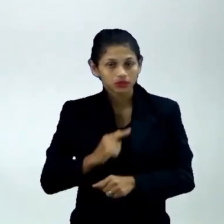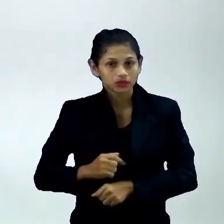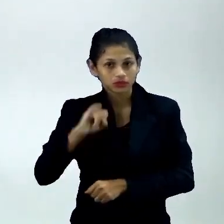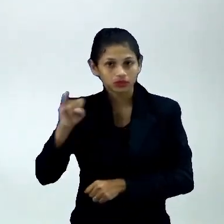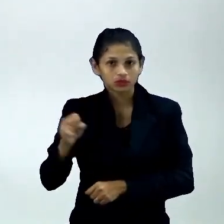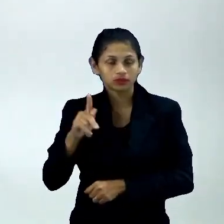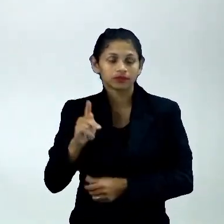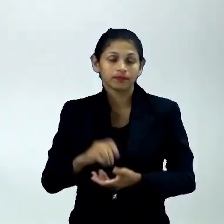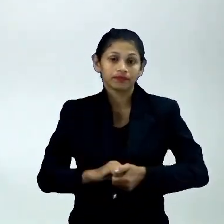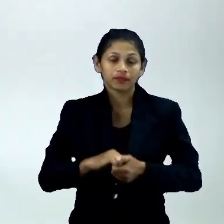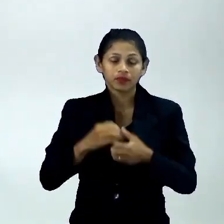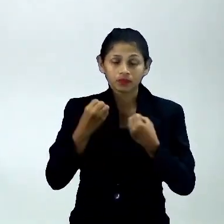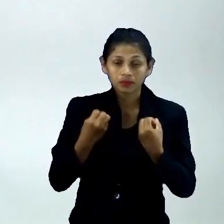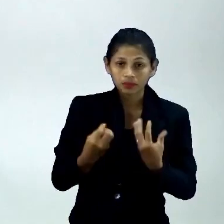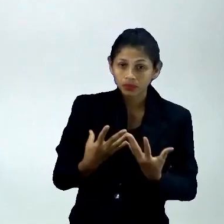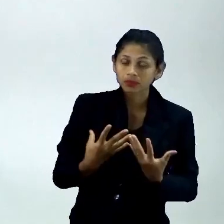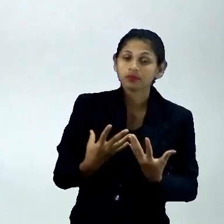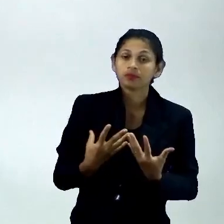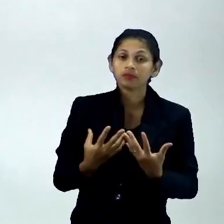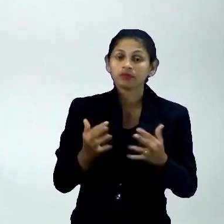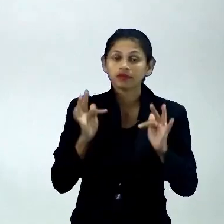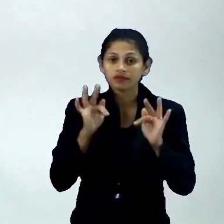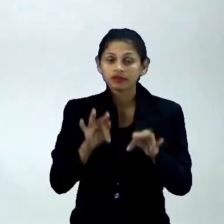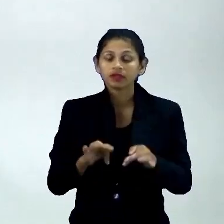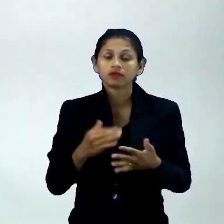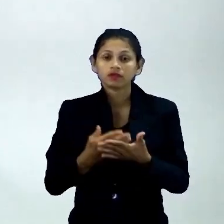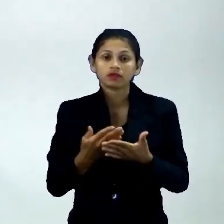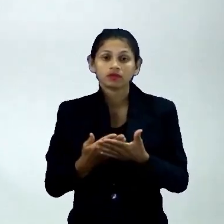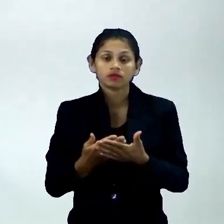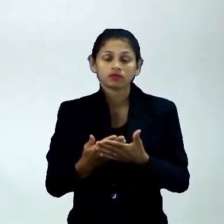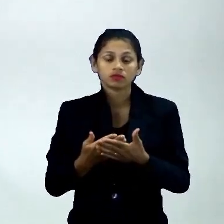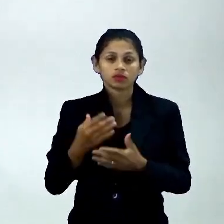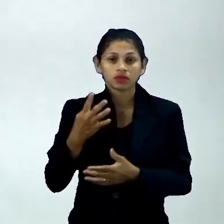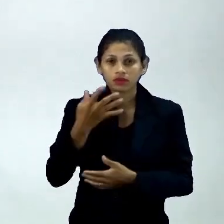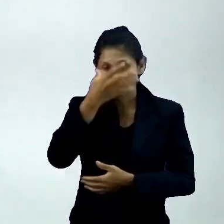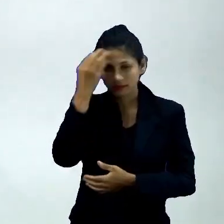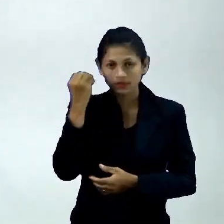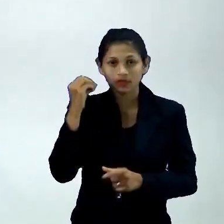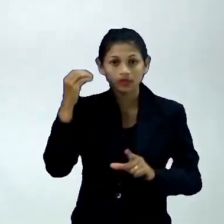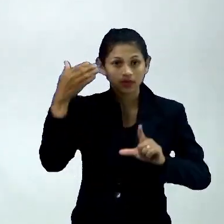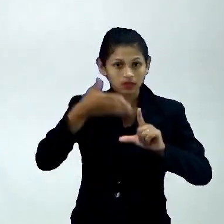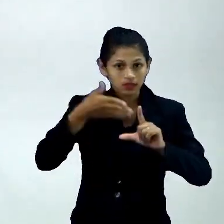foi a nossa aula de hoje. Espero que vocês tenham gostado. E não se esqueçam que para mais aulas